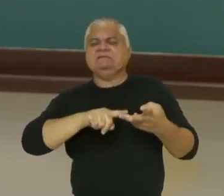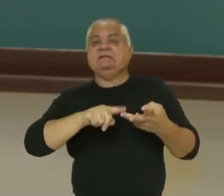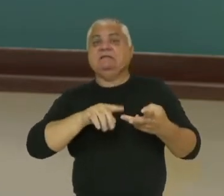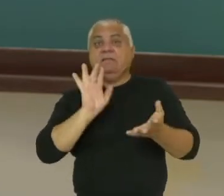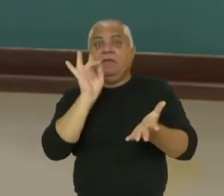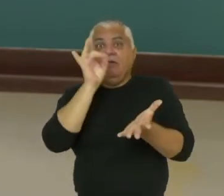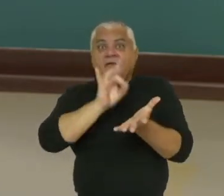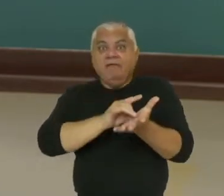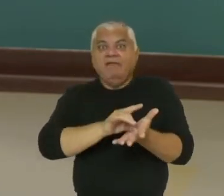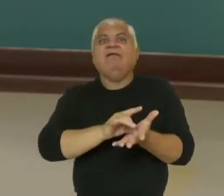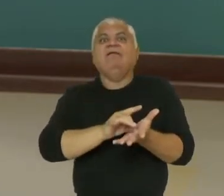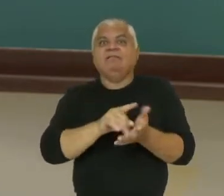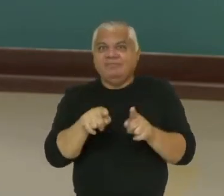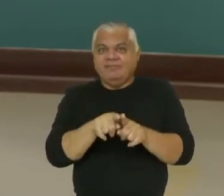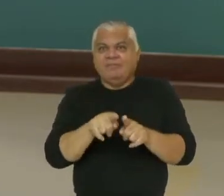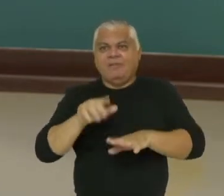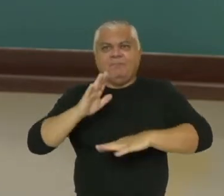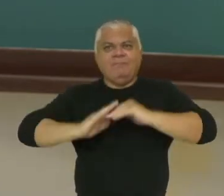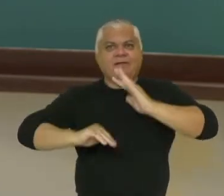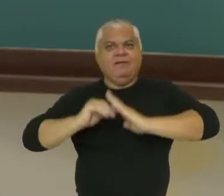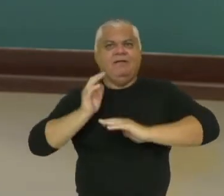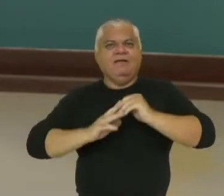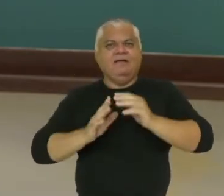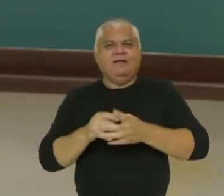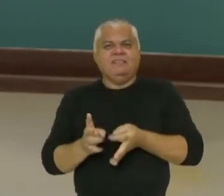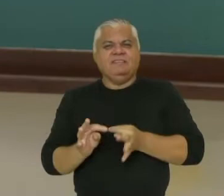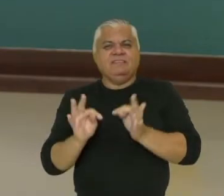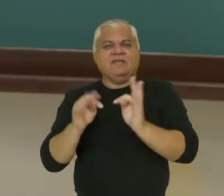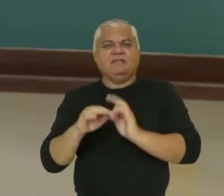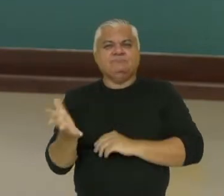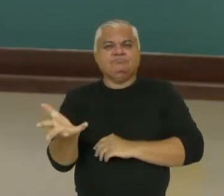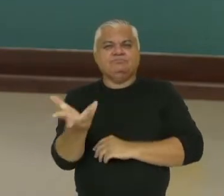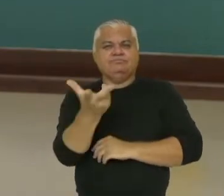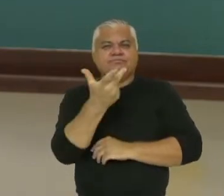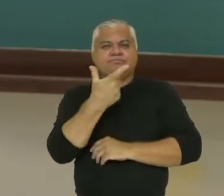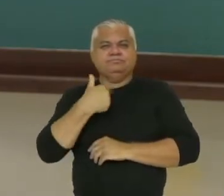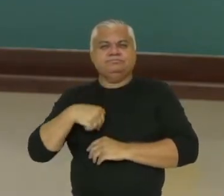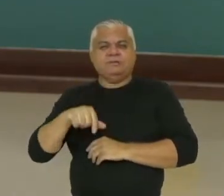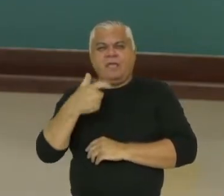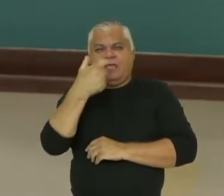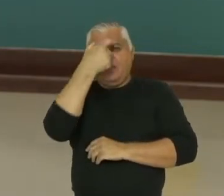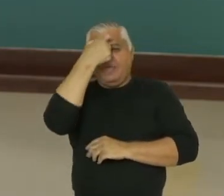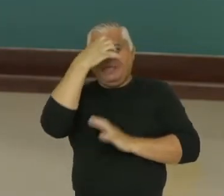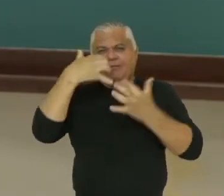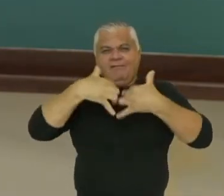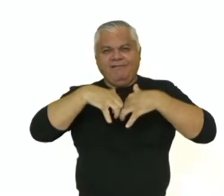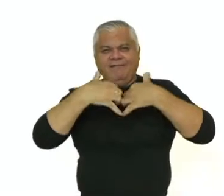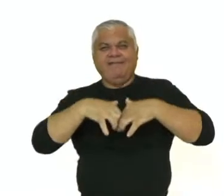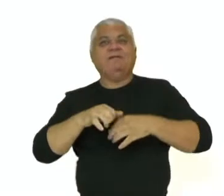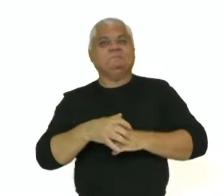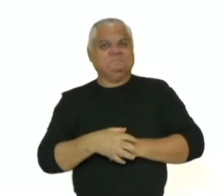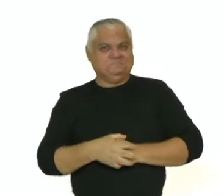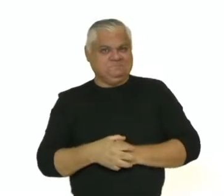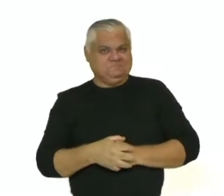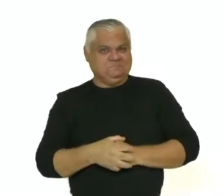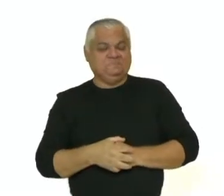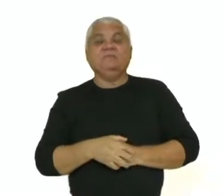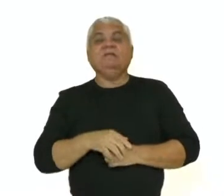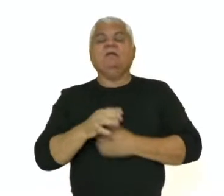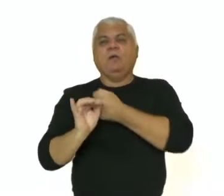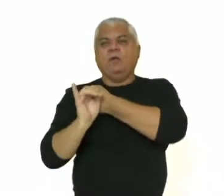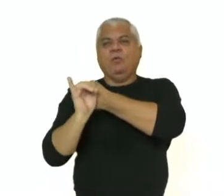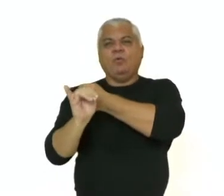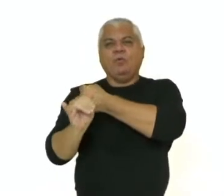realismo com a sua técnica incrível de trabalhar o psicológico das personagens. O conto,